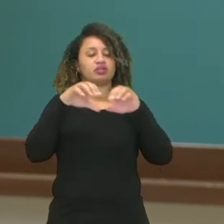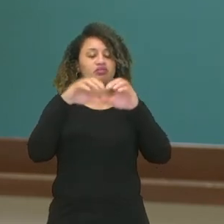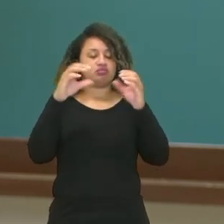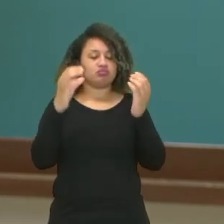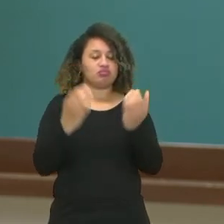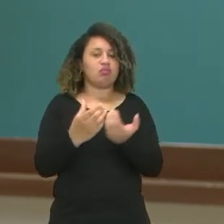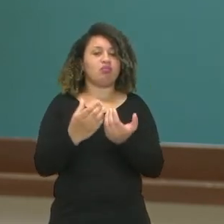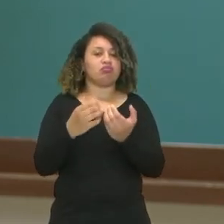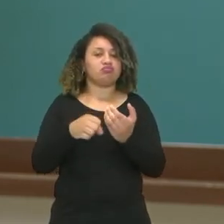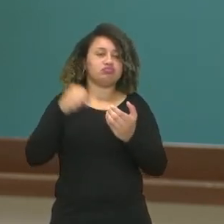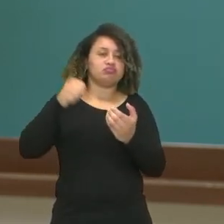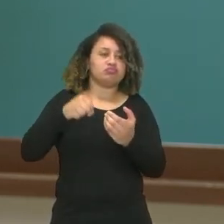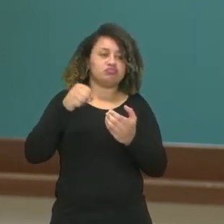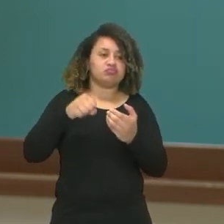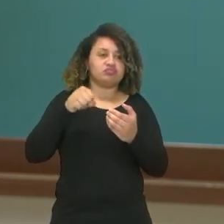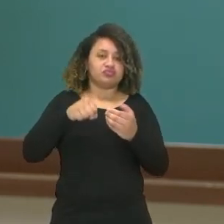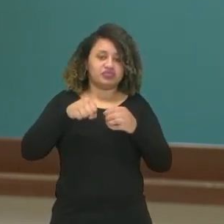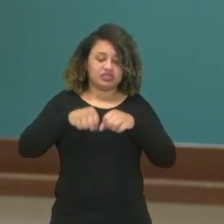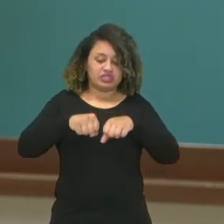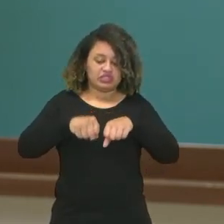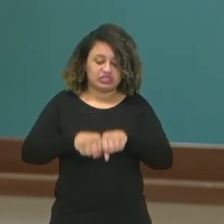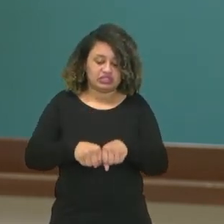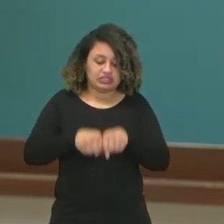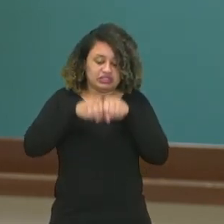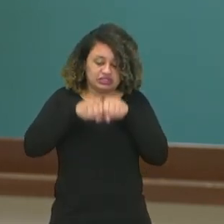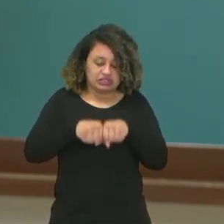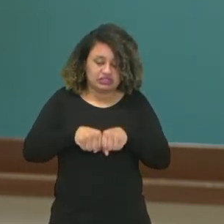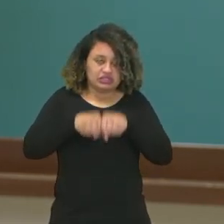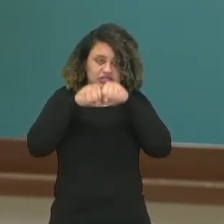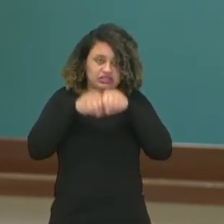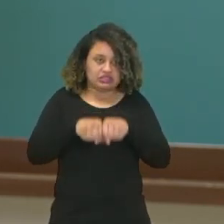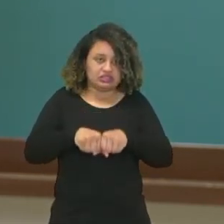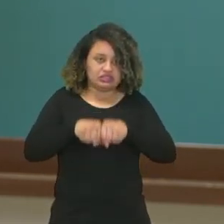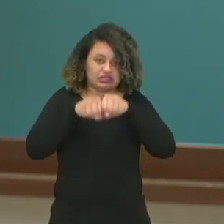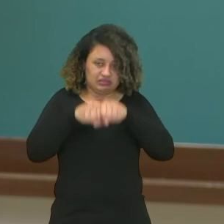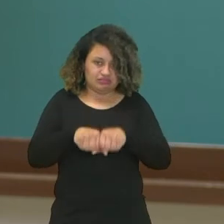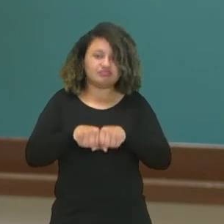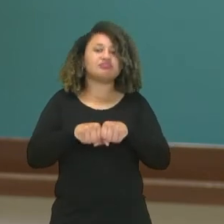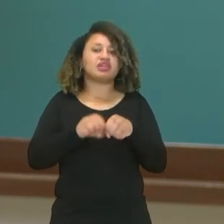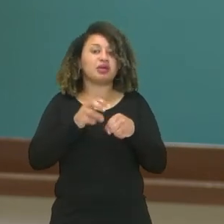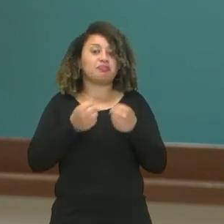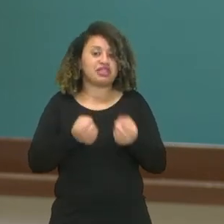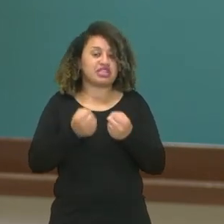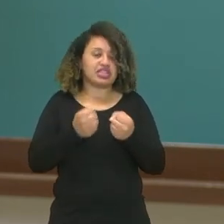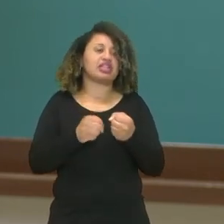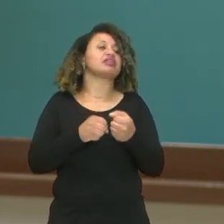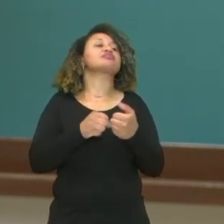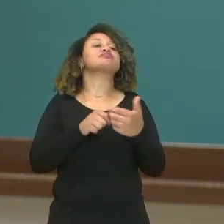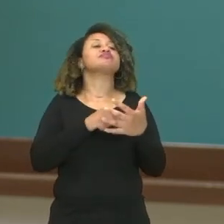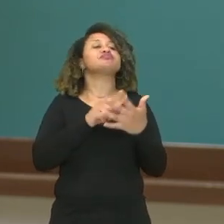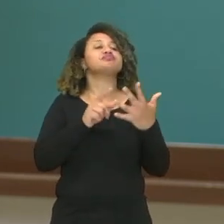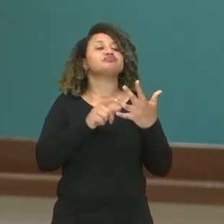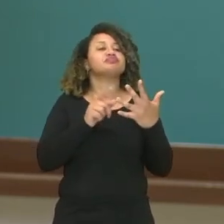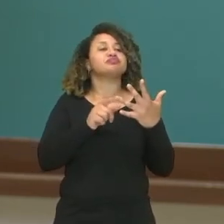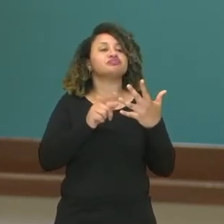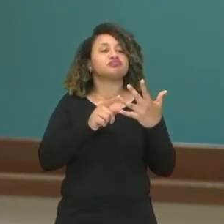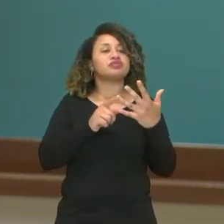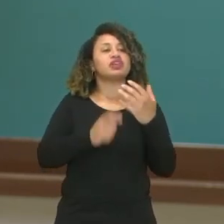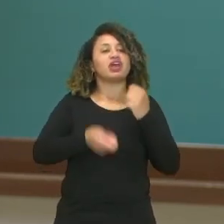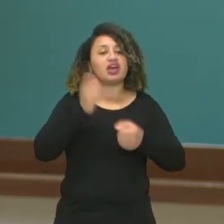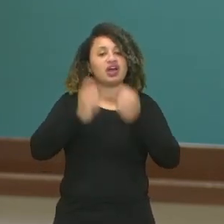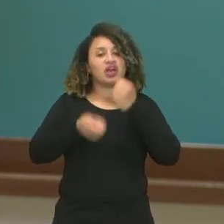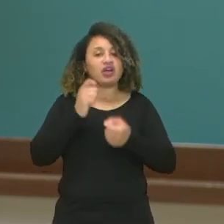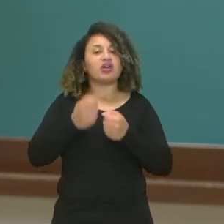uma bolsinha, mas aquela bolsinha bem pesada, né? Pesa 5, 10 quilos, tá? O querobel. A corda naval que a gente viu na